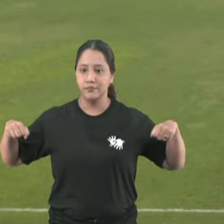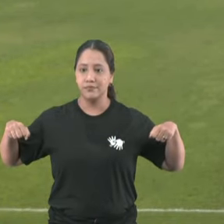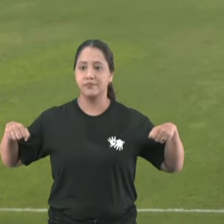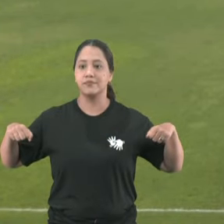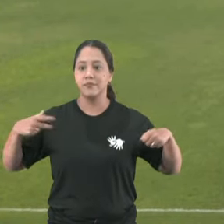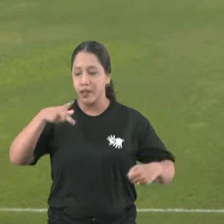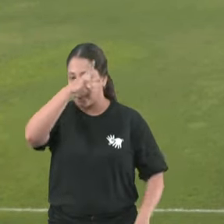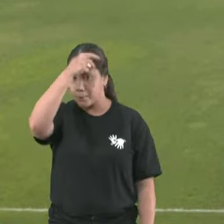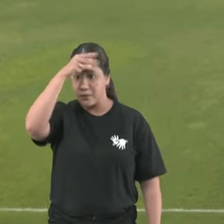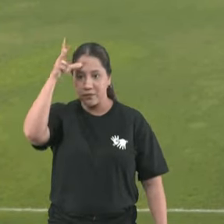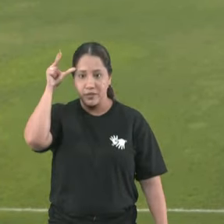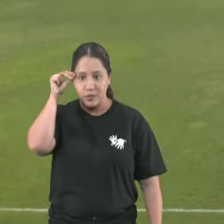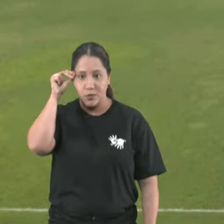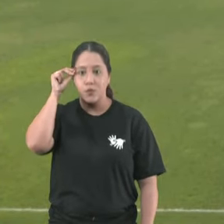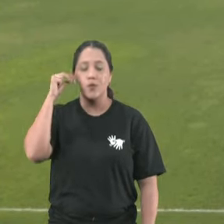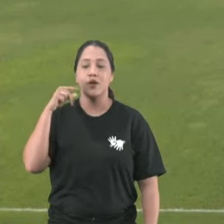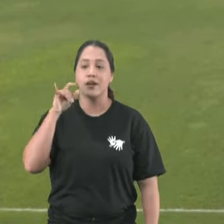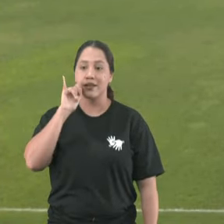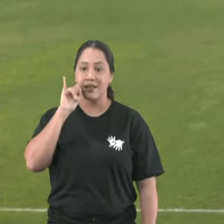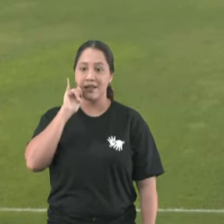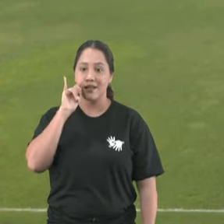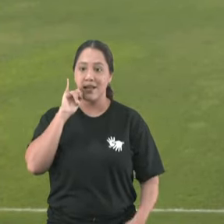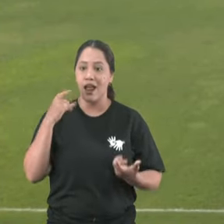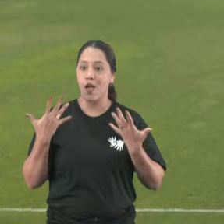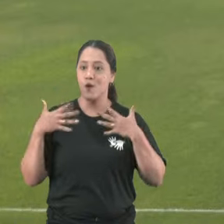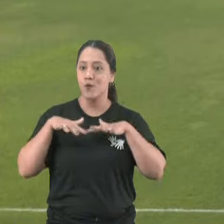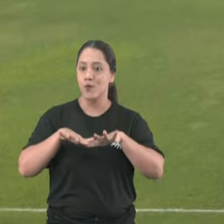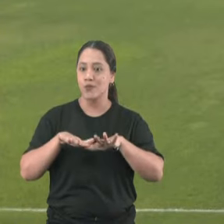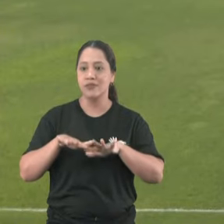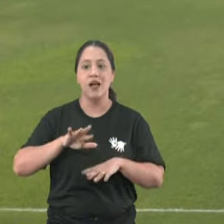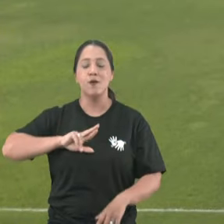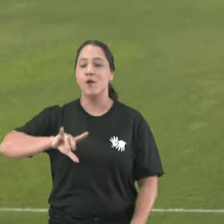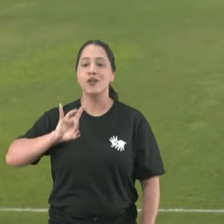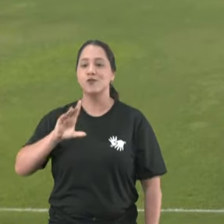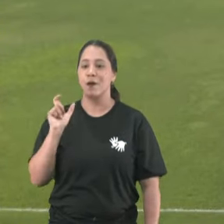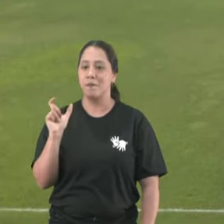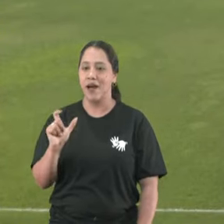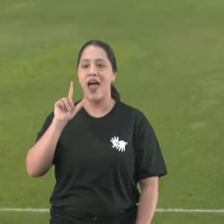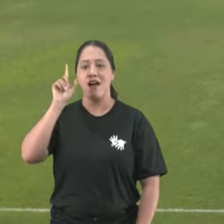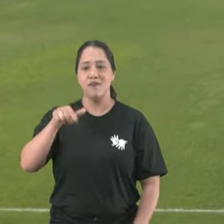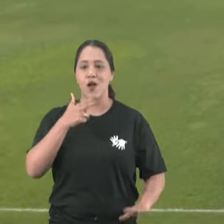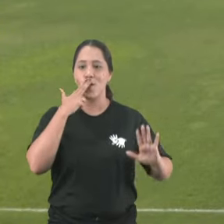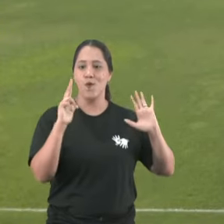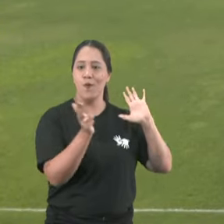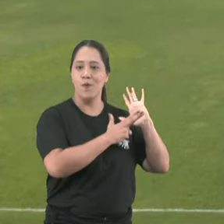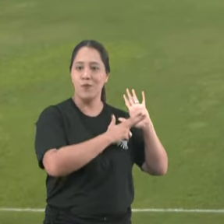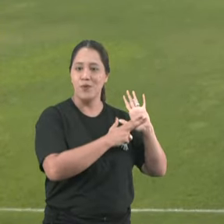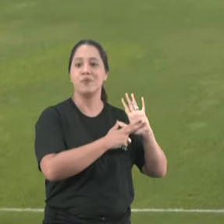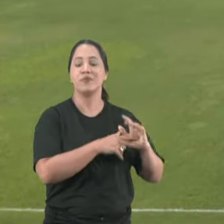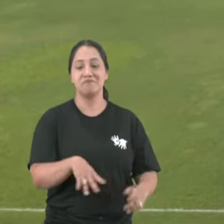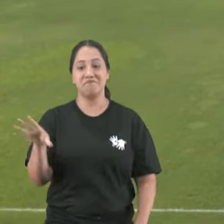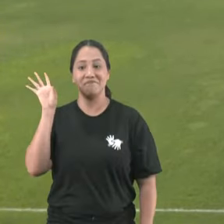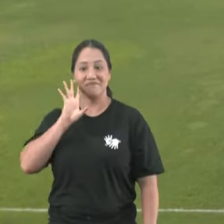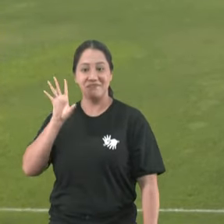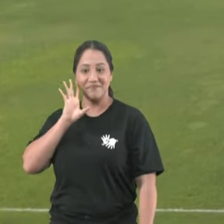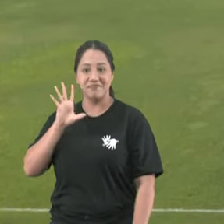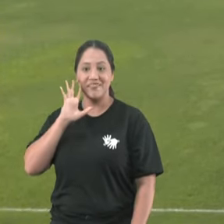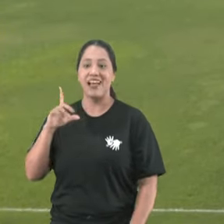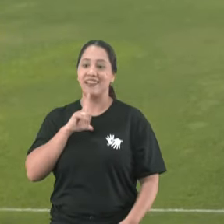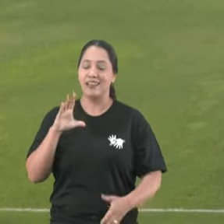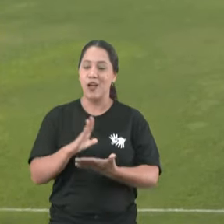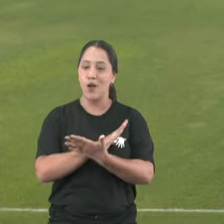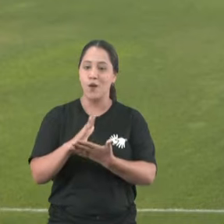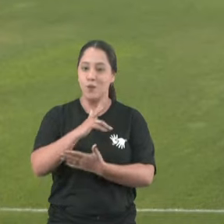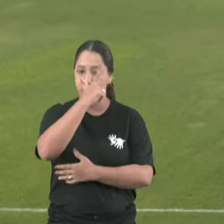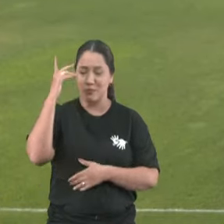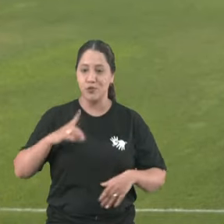da Prefeitura de Arapiraca, né? Inclusão não é apenas uma palavra, é um compromisso. Bom, é legal, né? Temos algumas pessoas